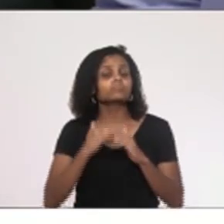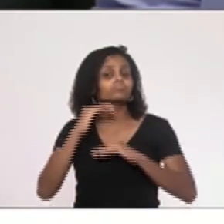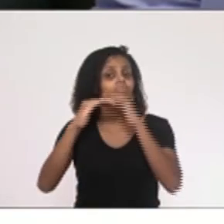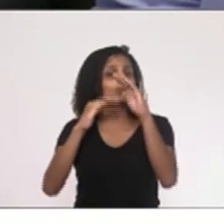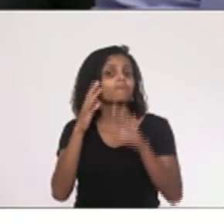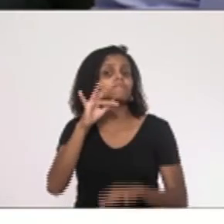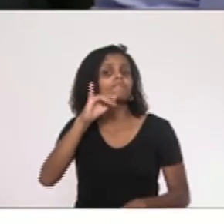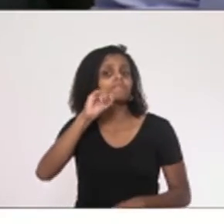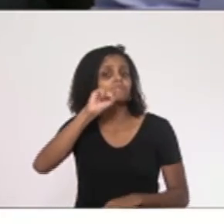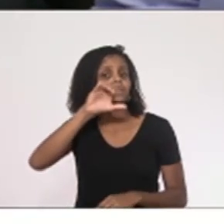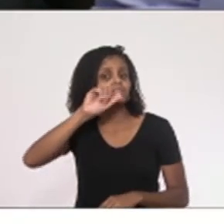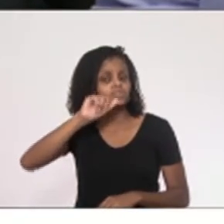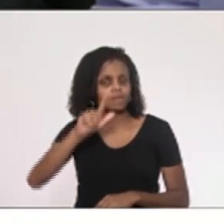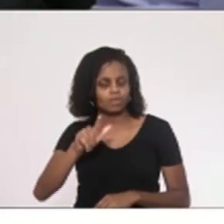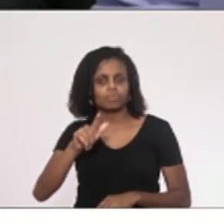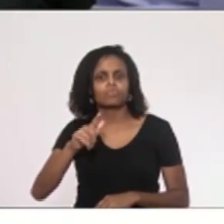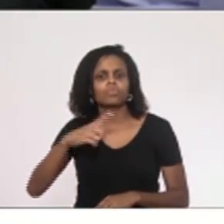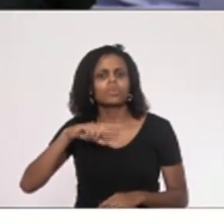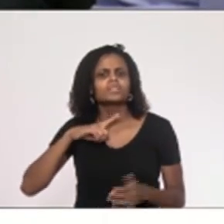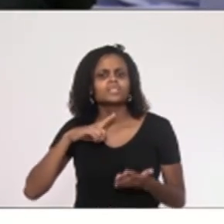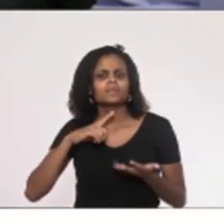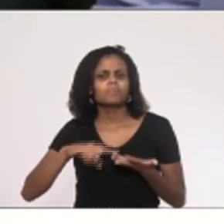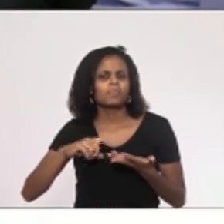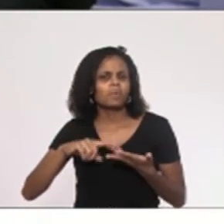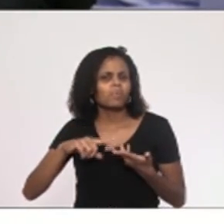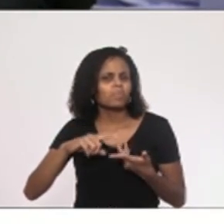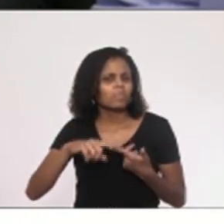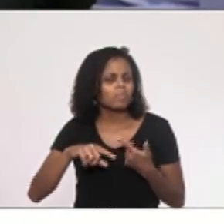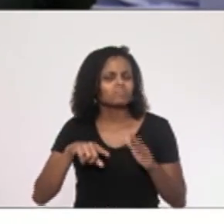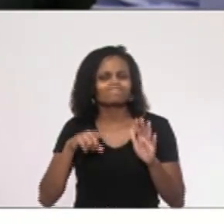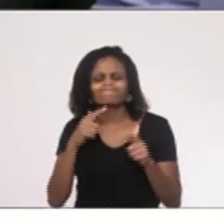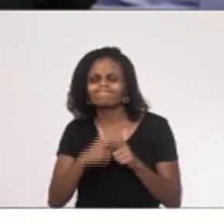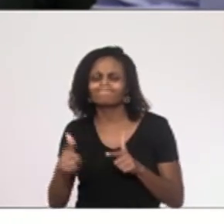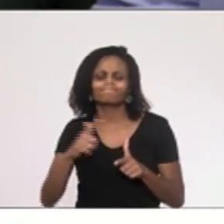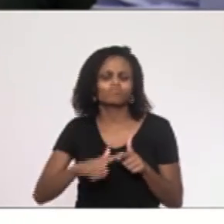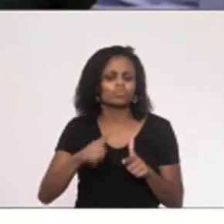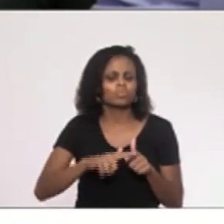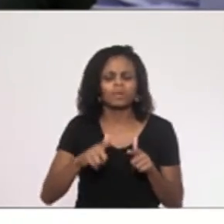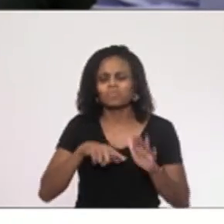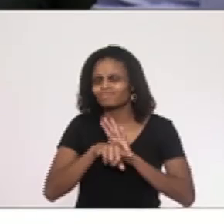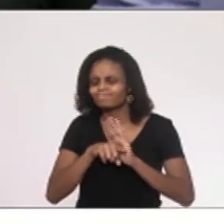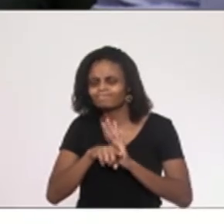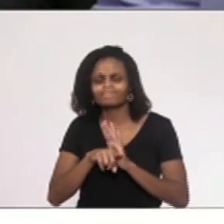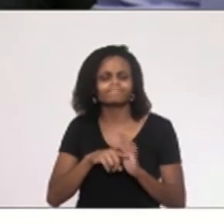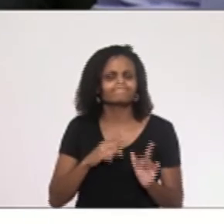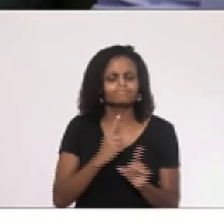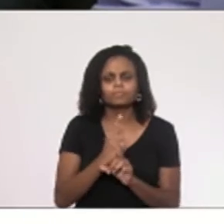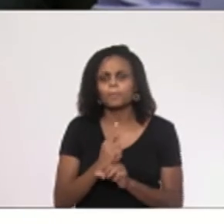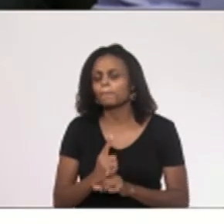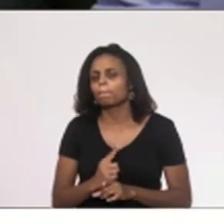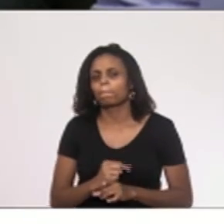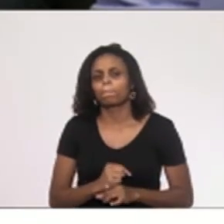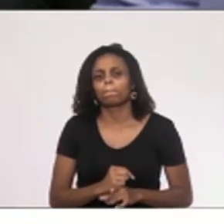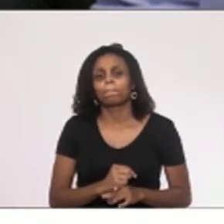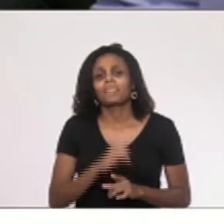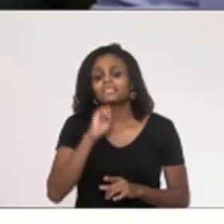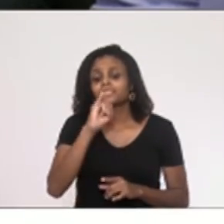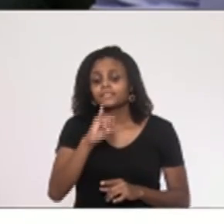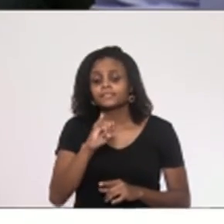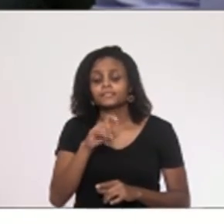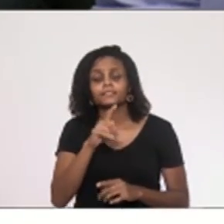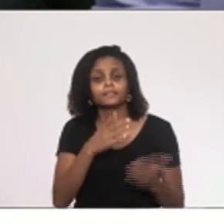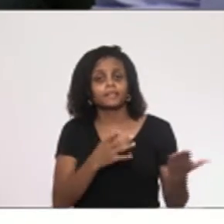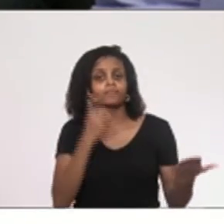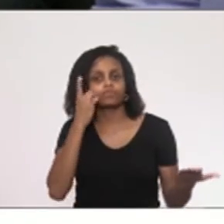fiscal, nós temos uma série de questões ainda a serem levantadas. Se, como aqui